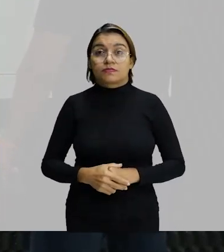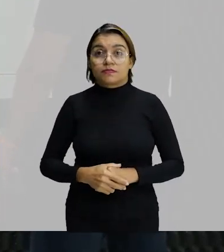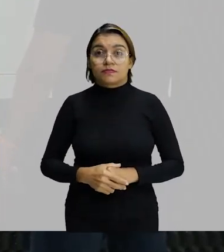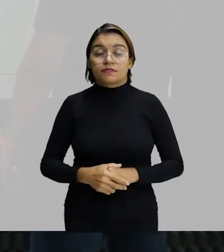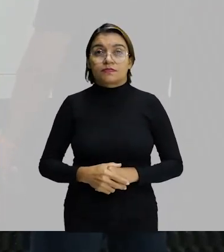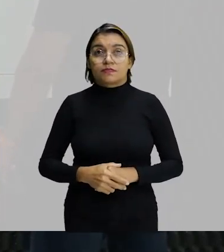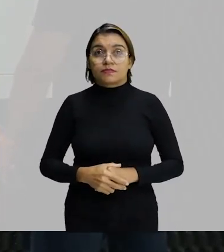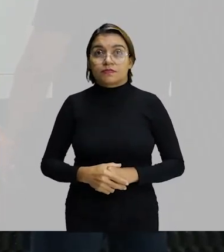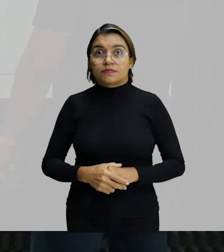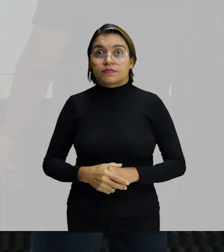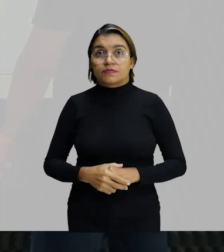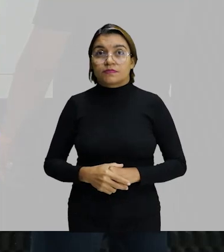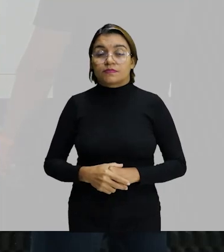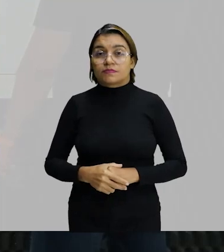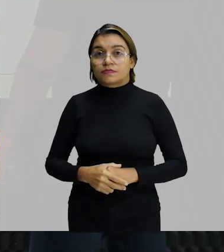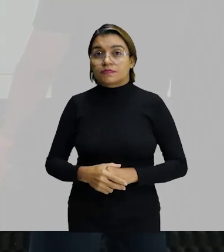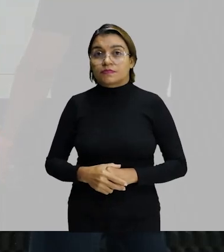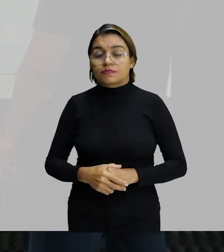certo?